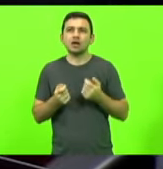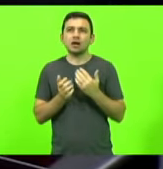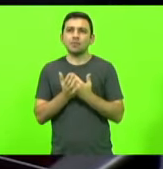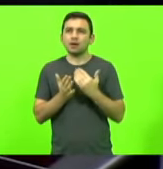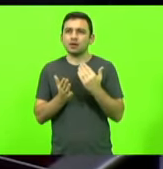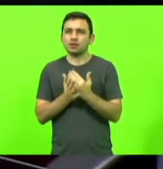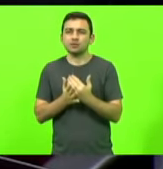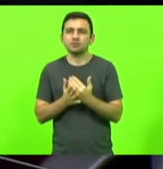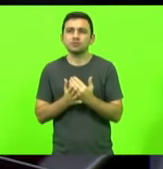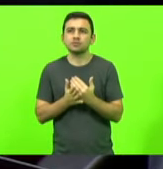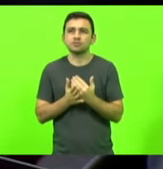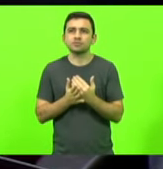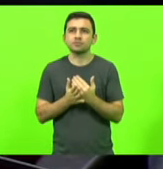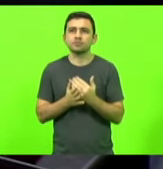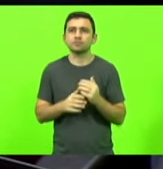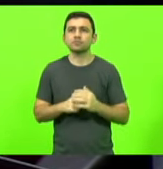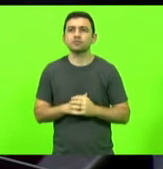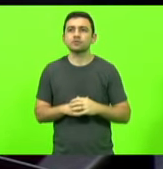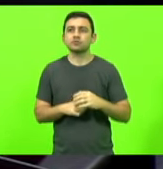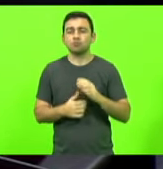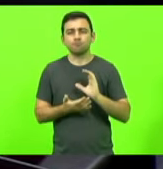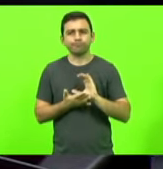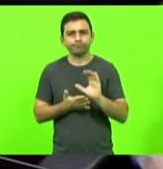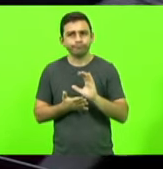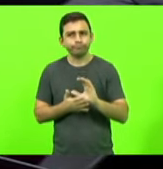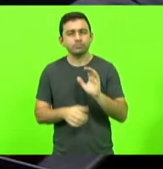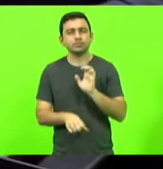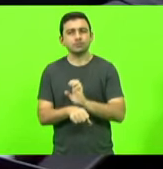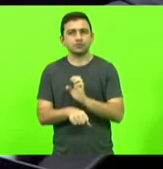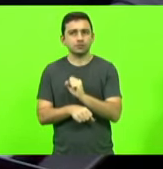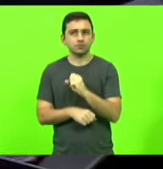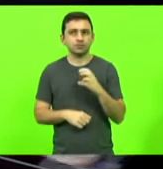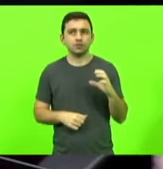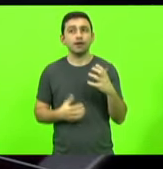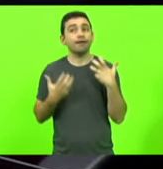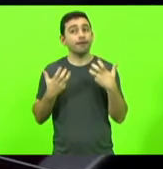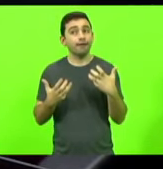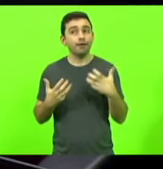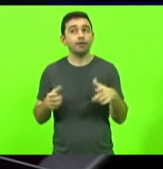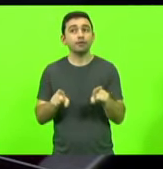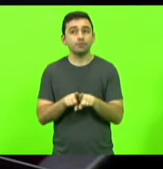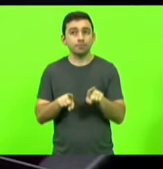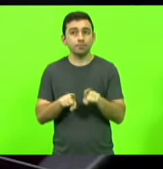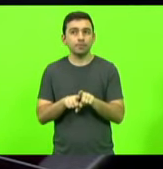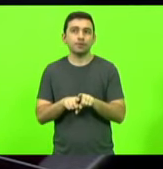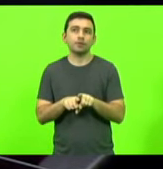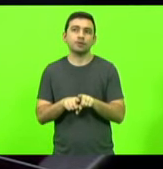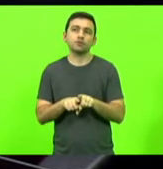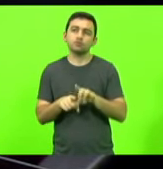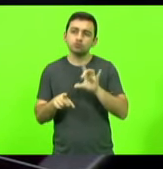muito consideráveis de investimento no Estado. A gente quer apenas